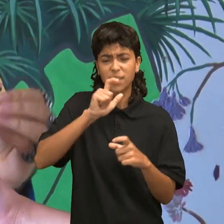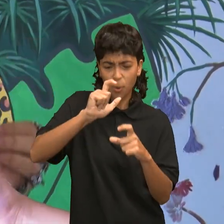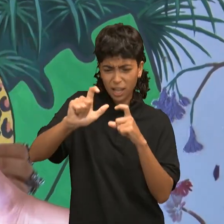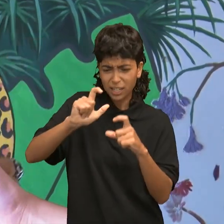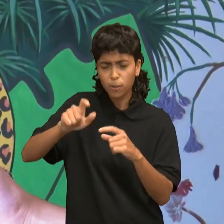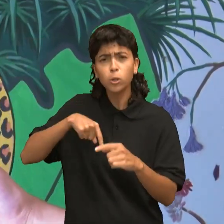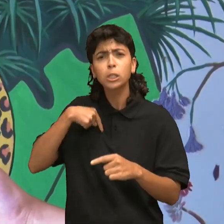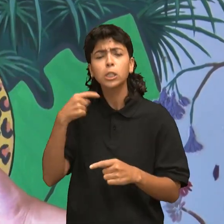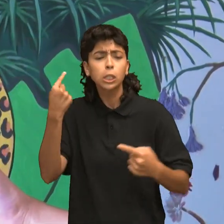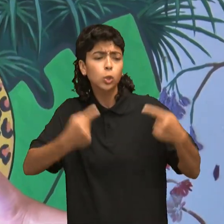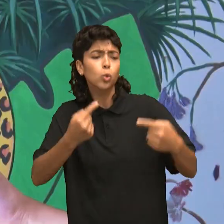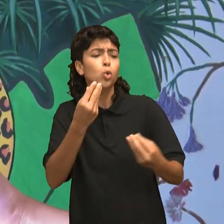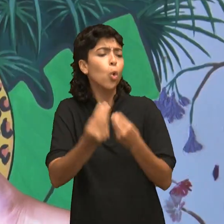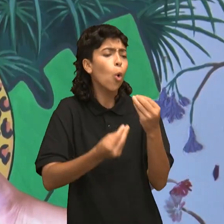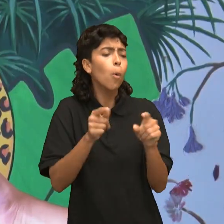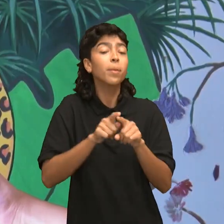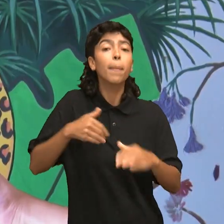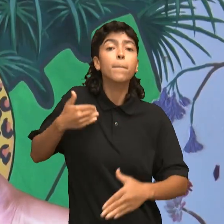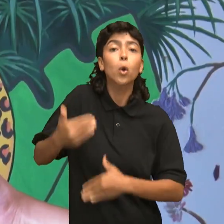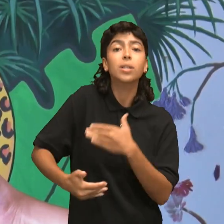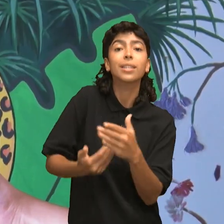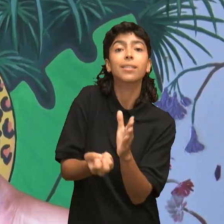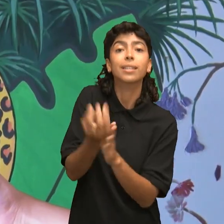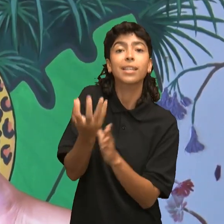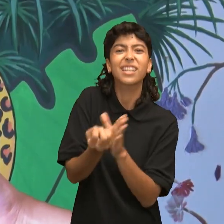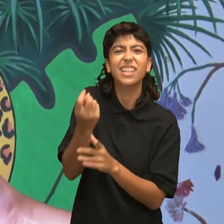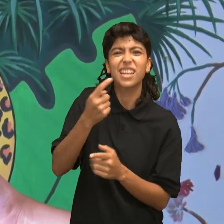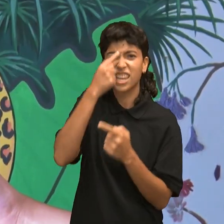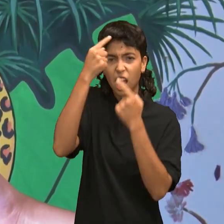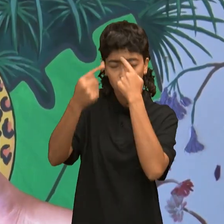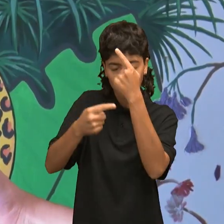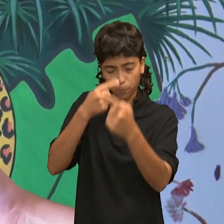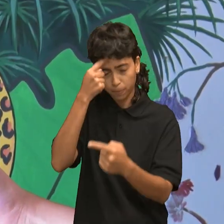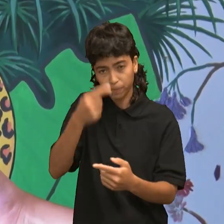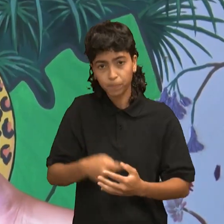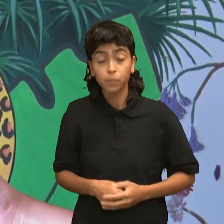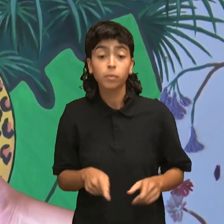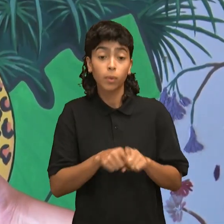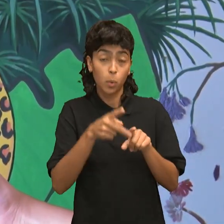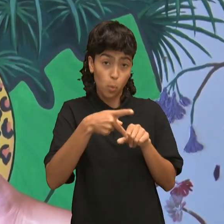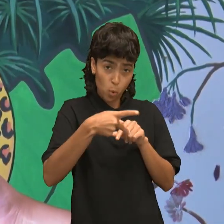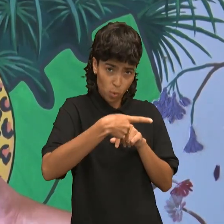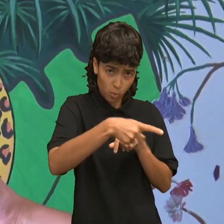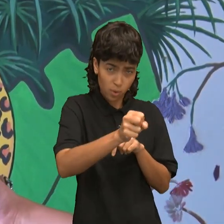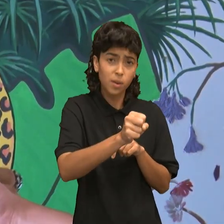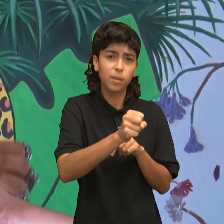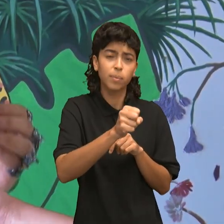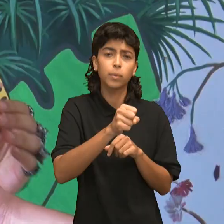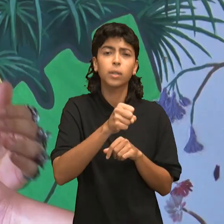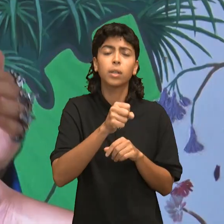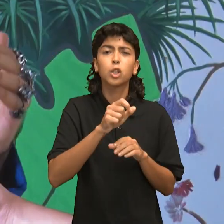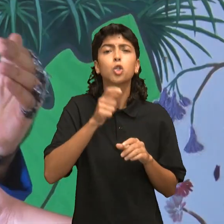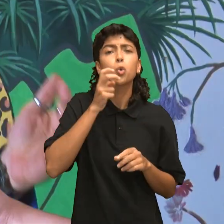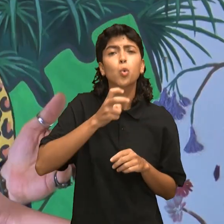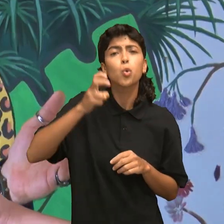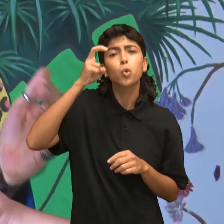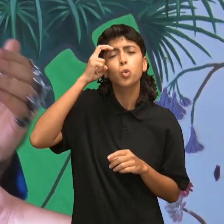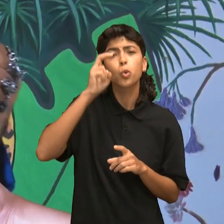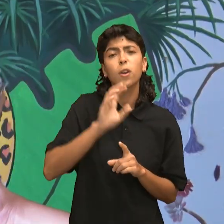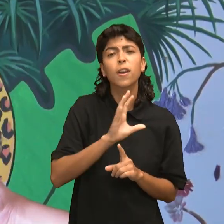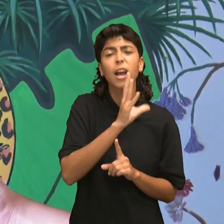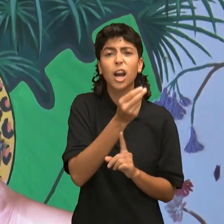criativo. Também no programa de pós-graduação em Arte e Cultura Visual, eu sou professor há 18 anos e boa